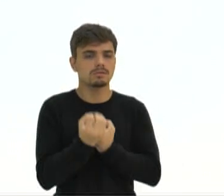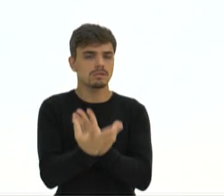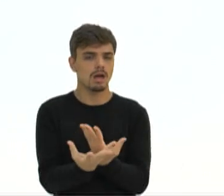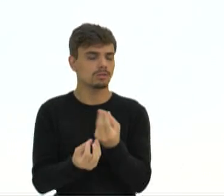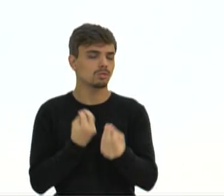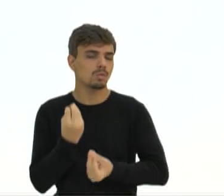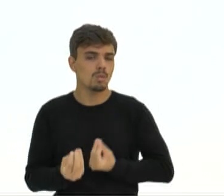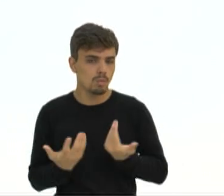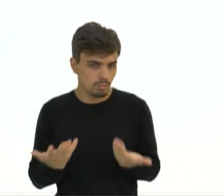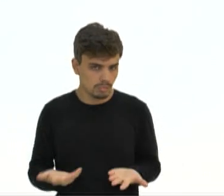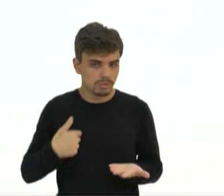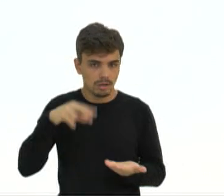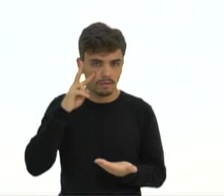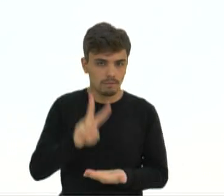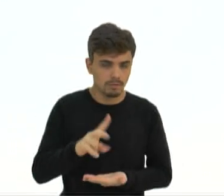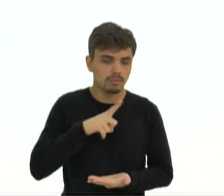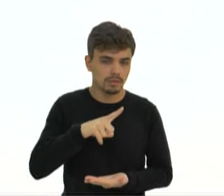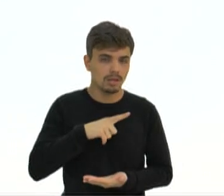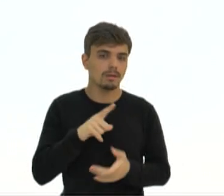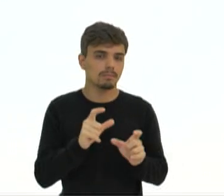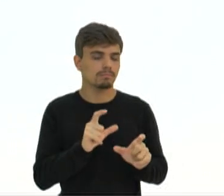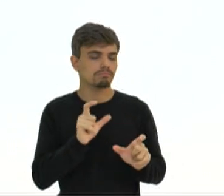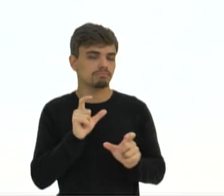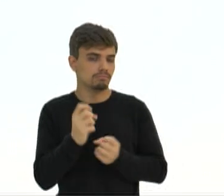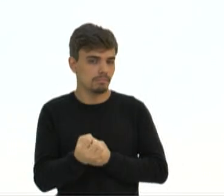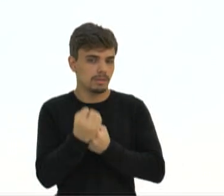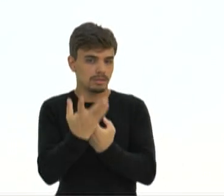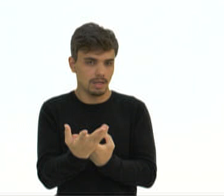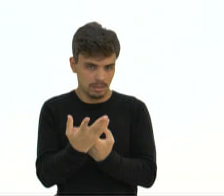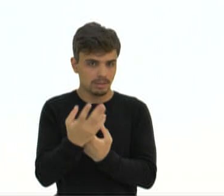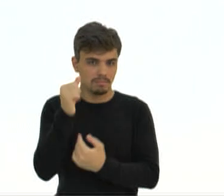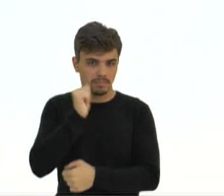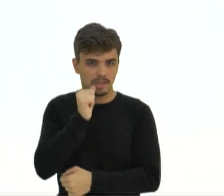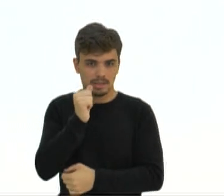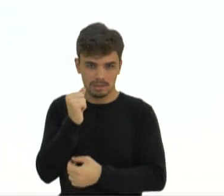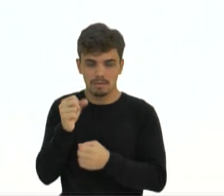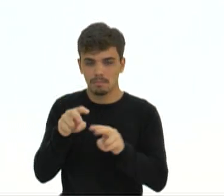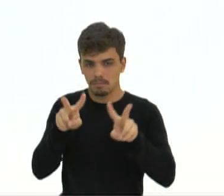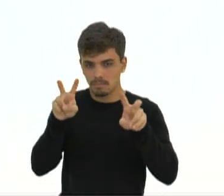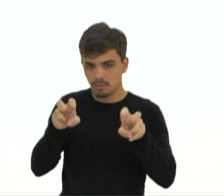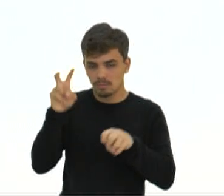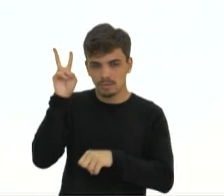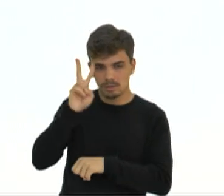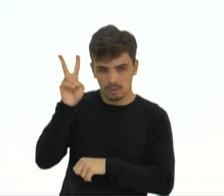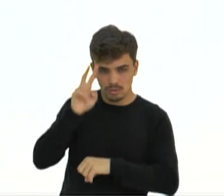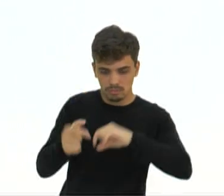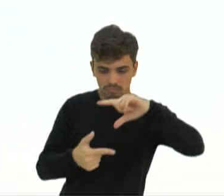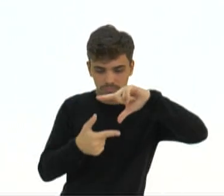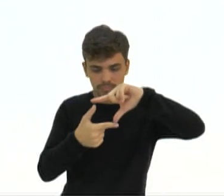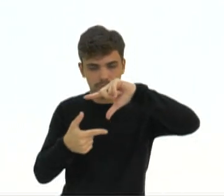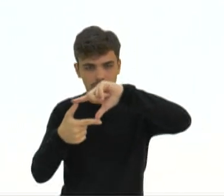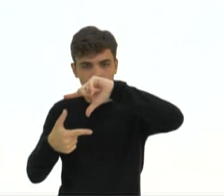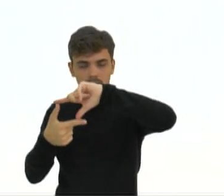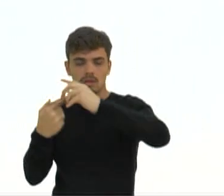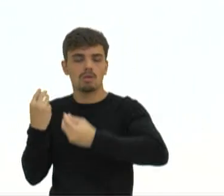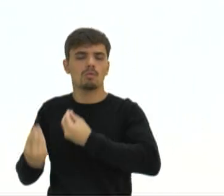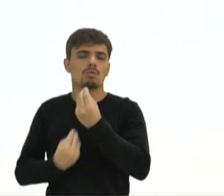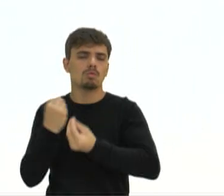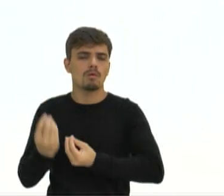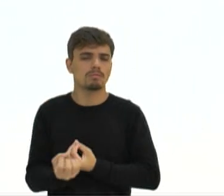acabou de ver a mensagem que a Mafalda quer transmitir através dessa historinha, né? Como que ela